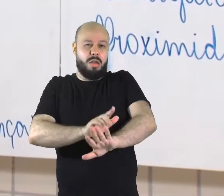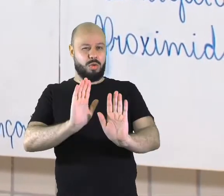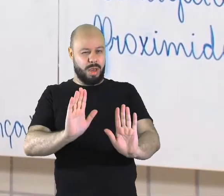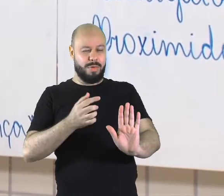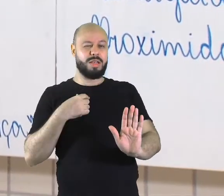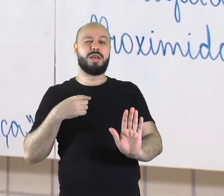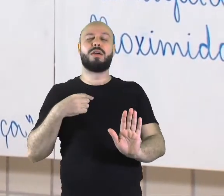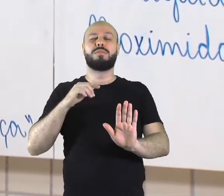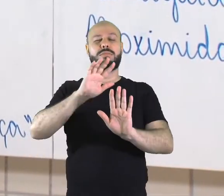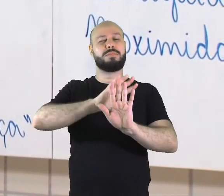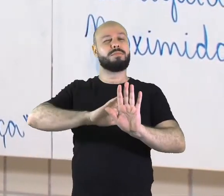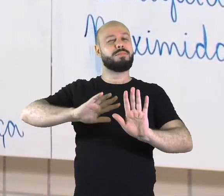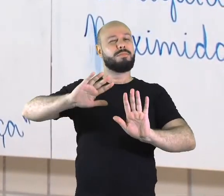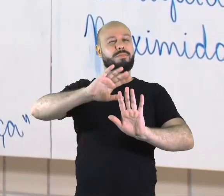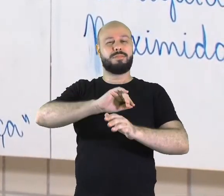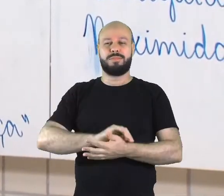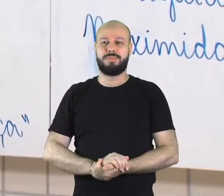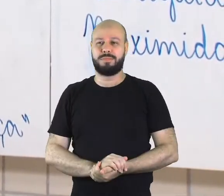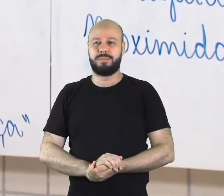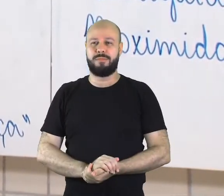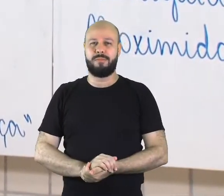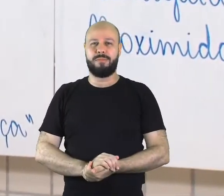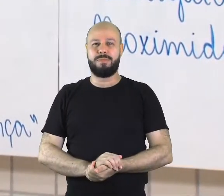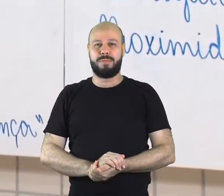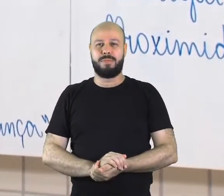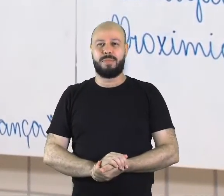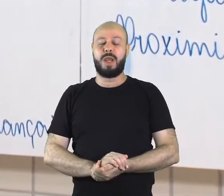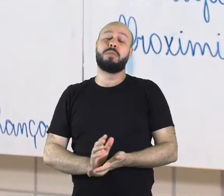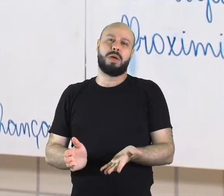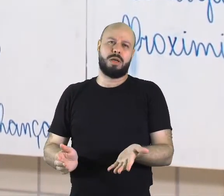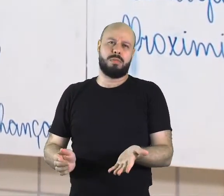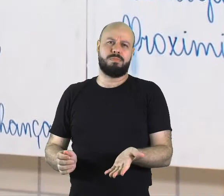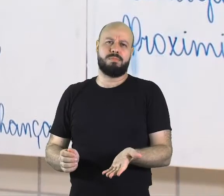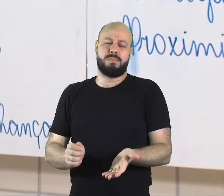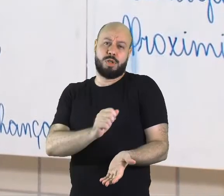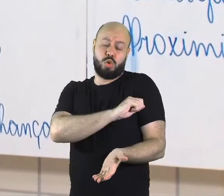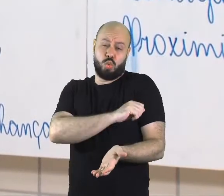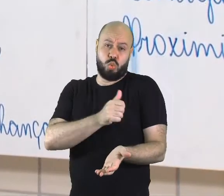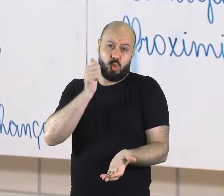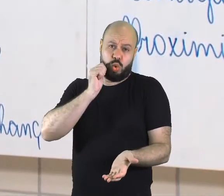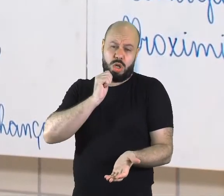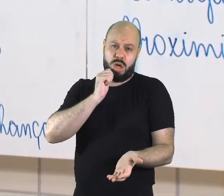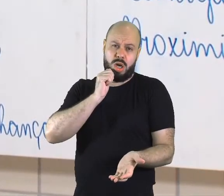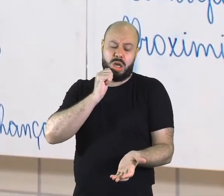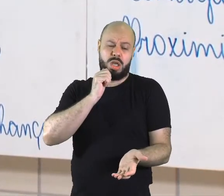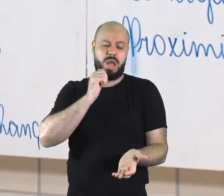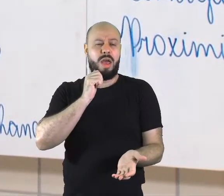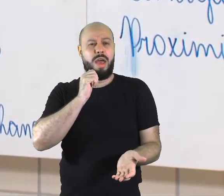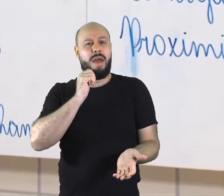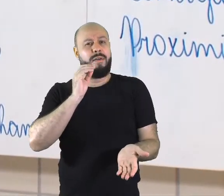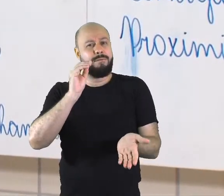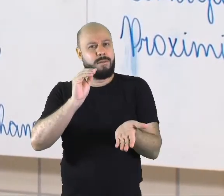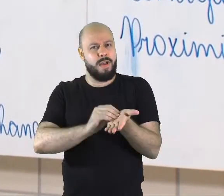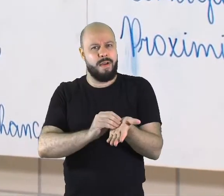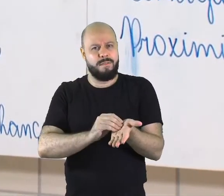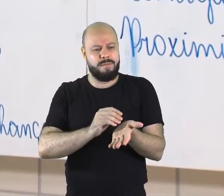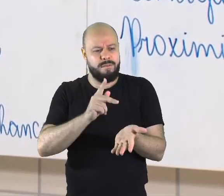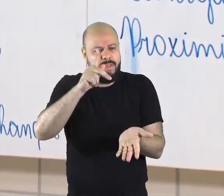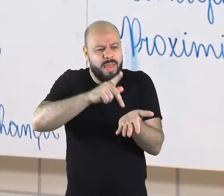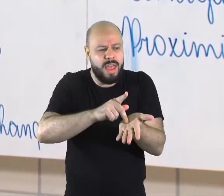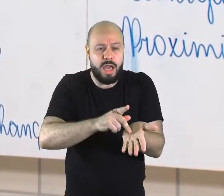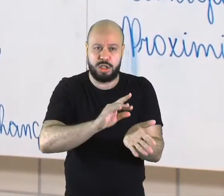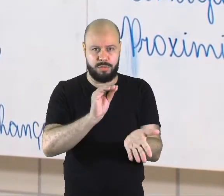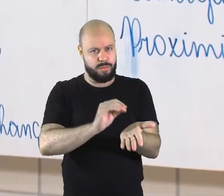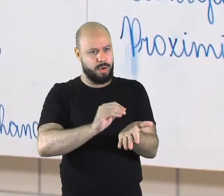Por exemplo, a estudante faltou com a verdade. Eu utilizei faltou